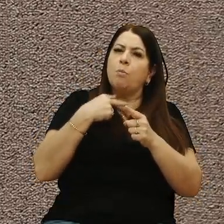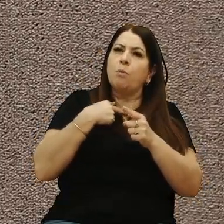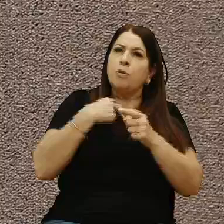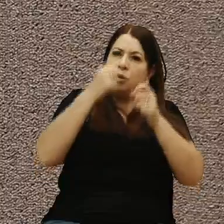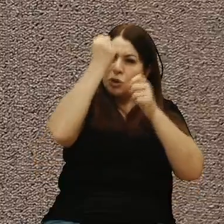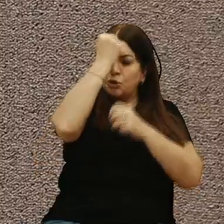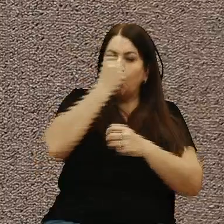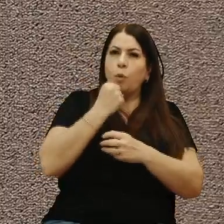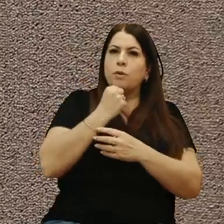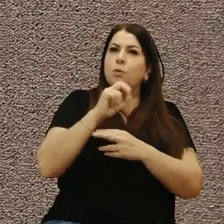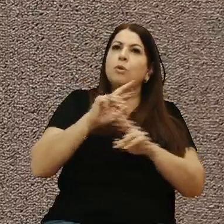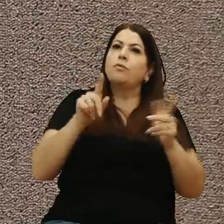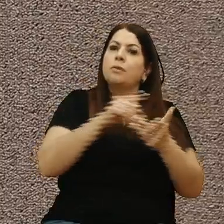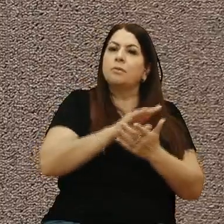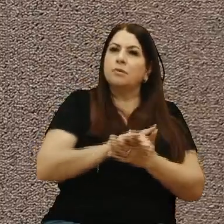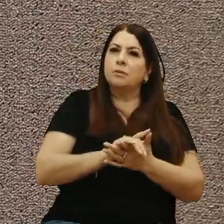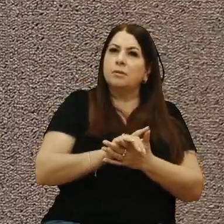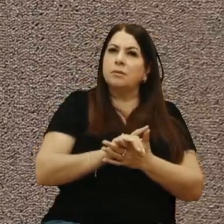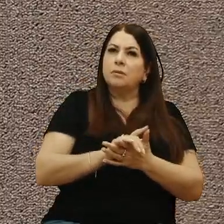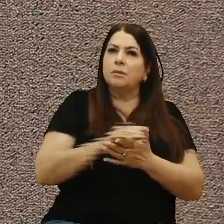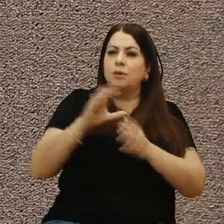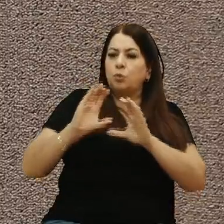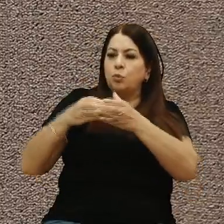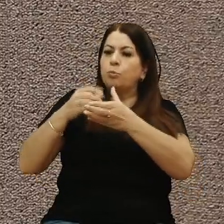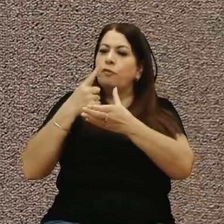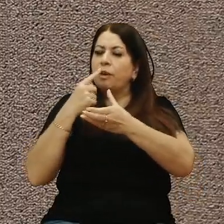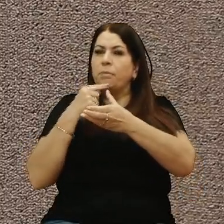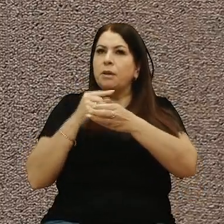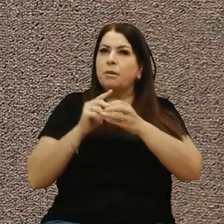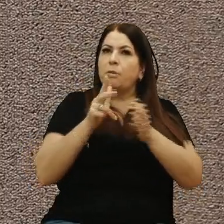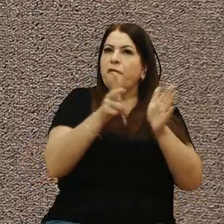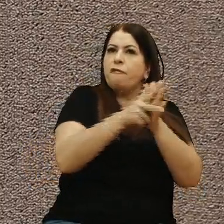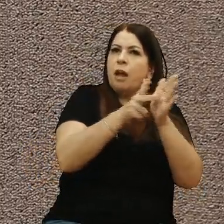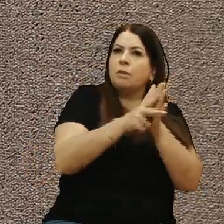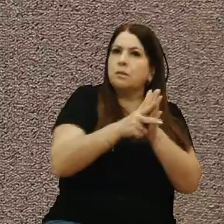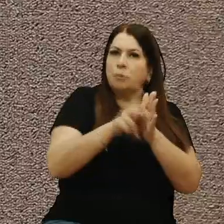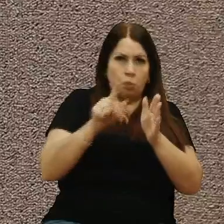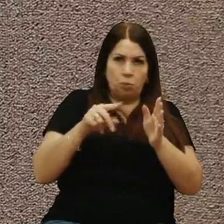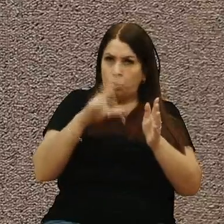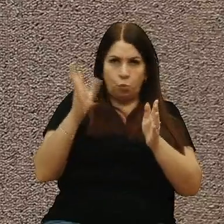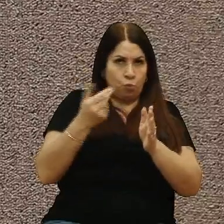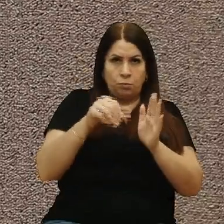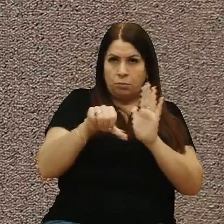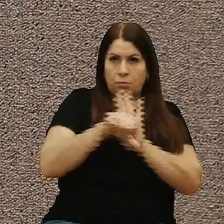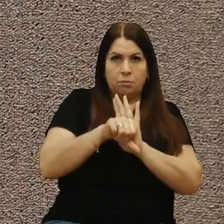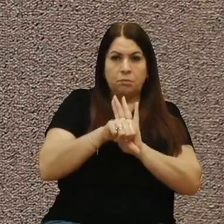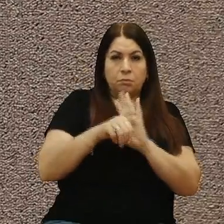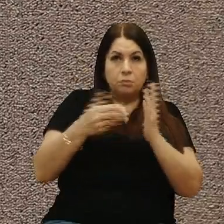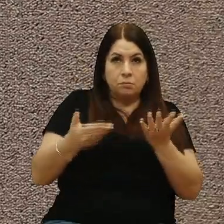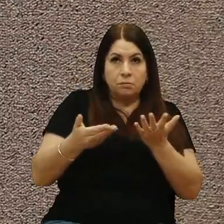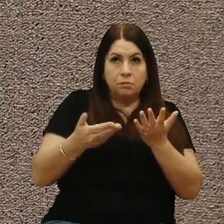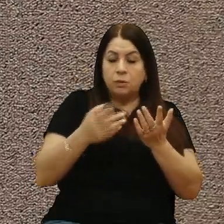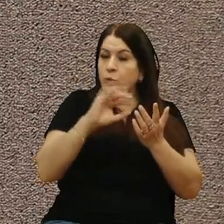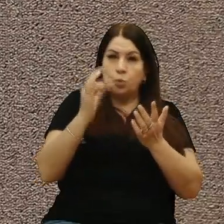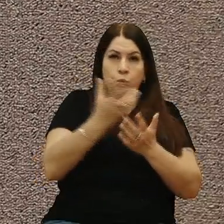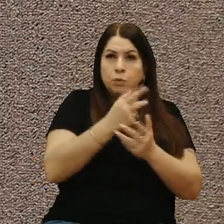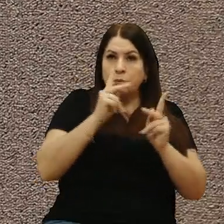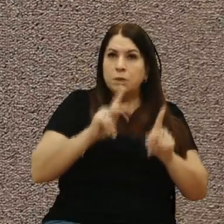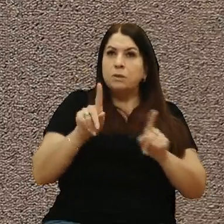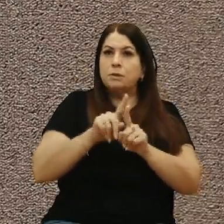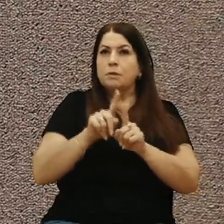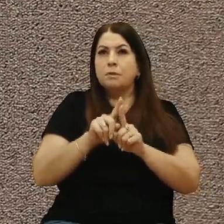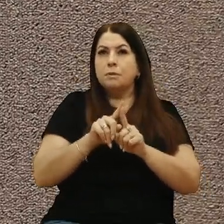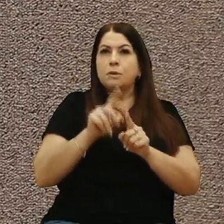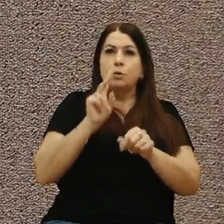terrorismo? Qual é a diferença de comando vermelho e facção? Não é tudo criminoso? Não são todas pessoas